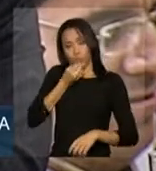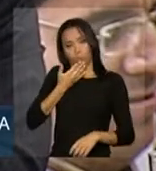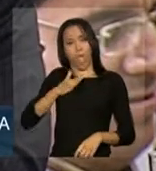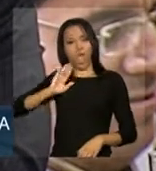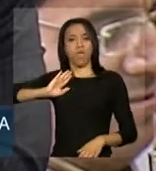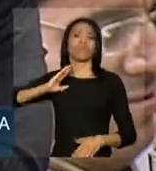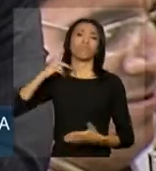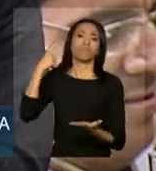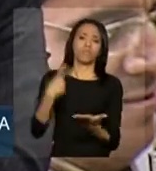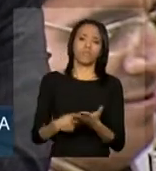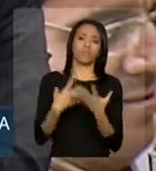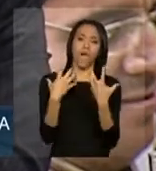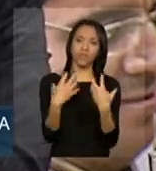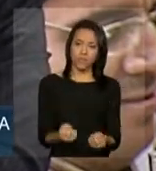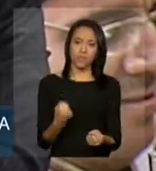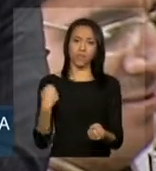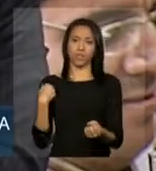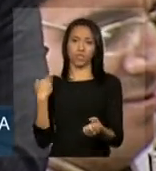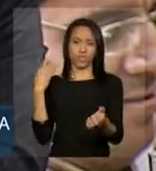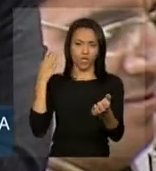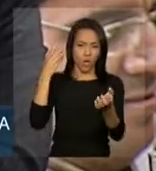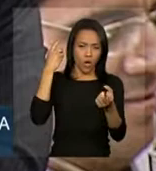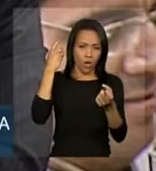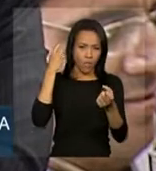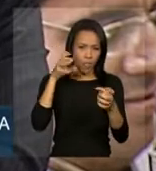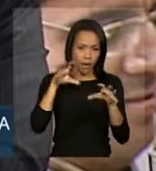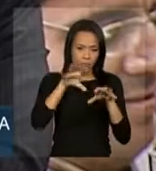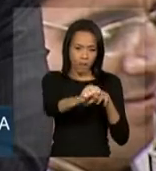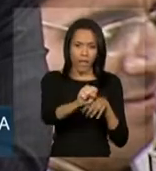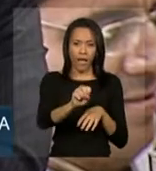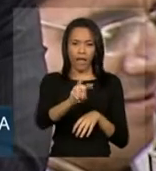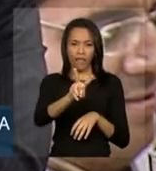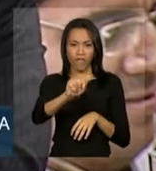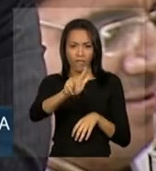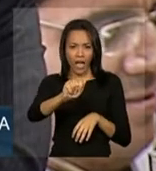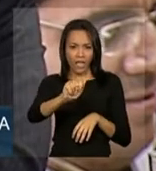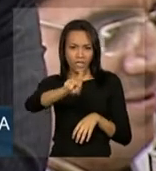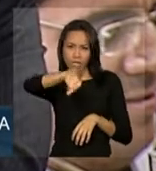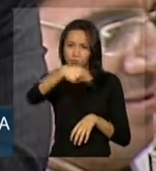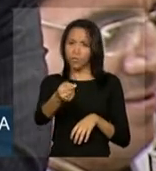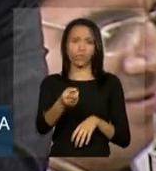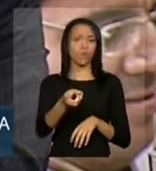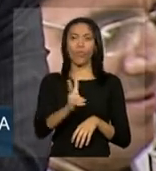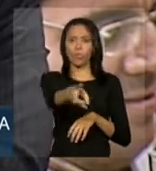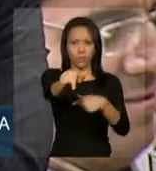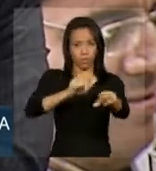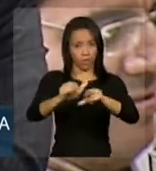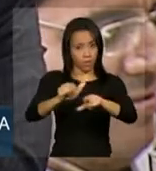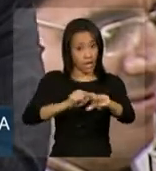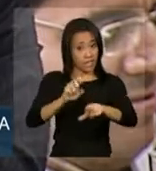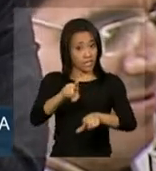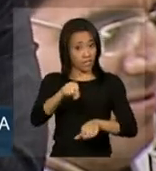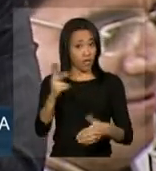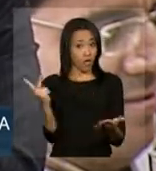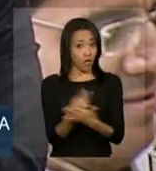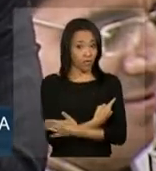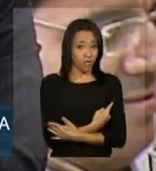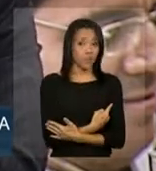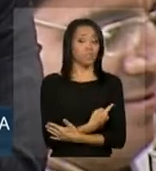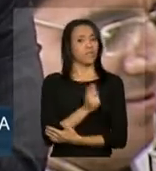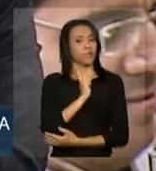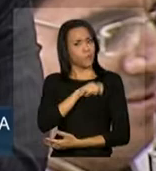homologou né para só para ocupar a vaga para nenhum outro profissional ir para aquela vaga eh se isso acontecer onde H uma